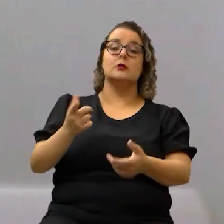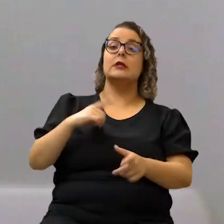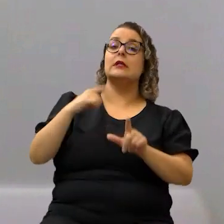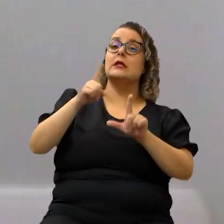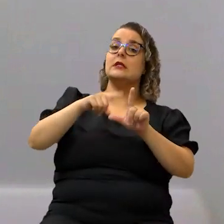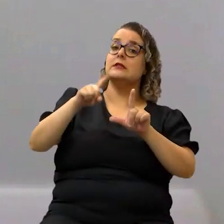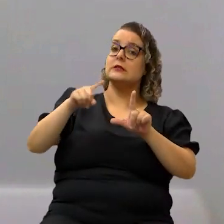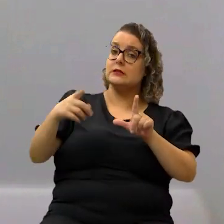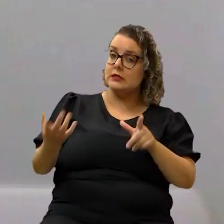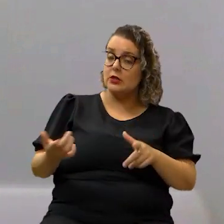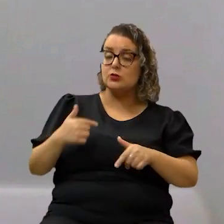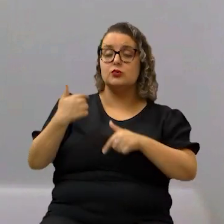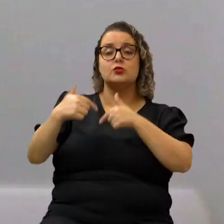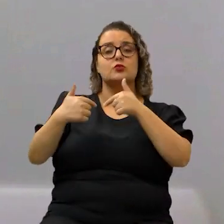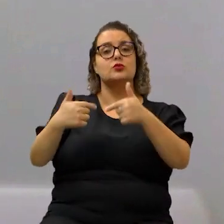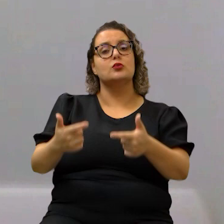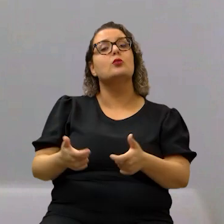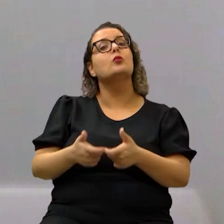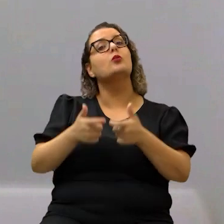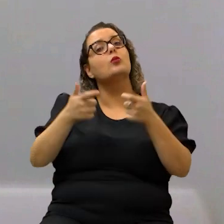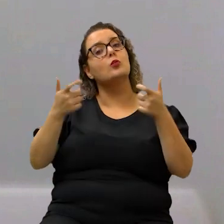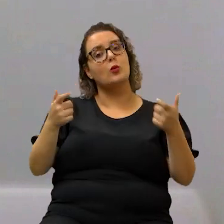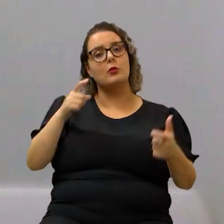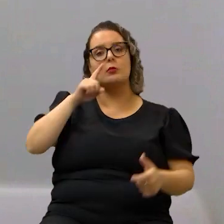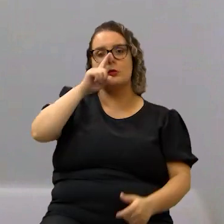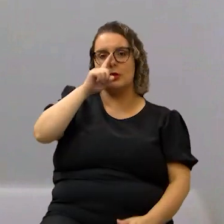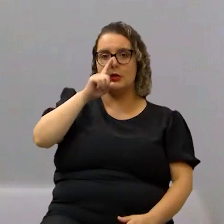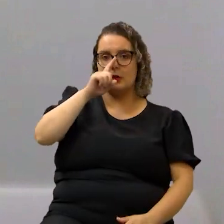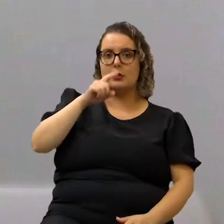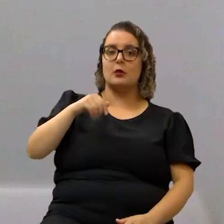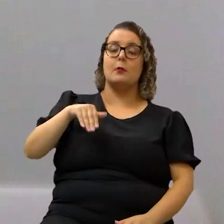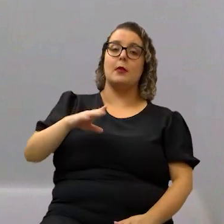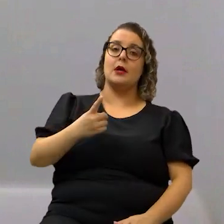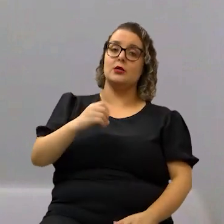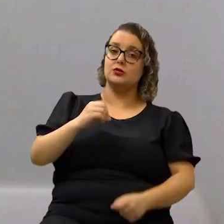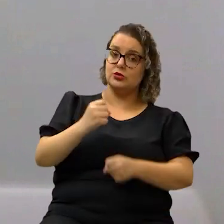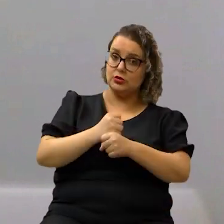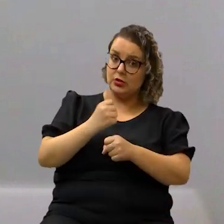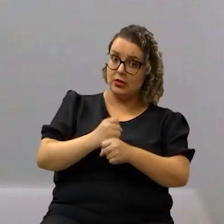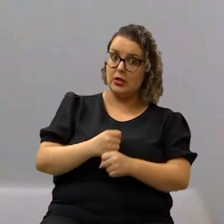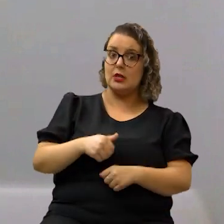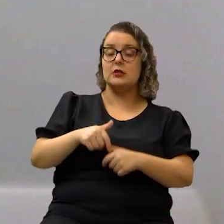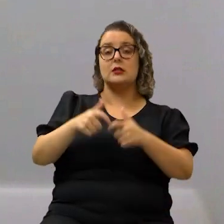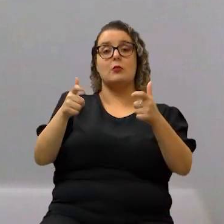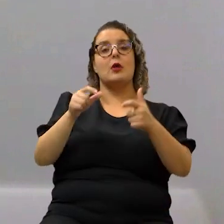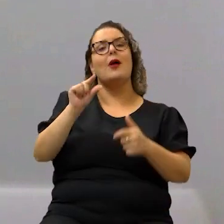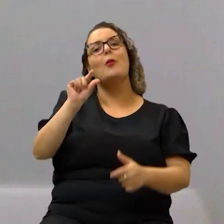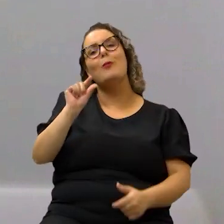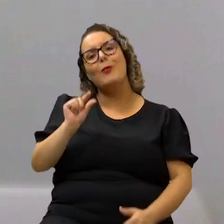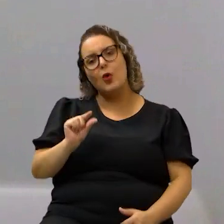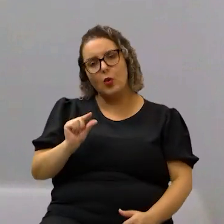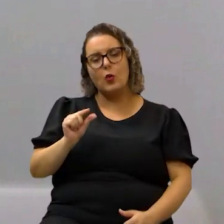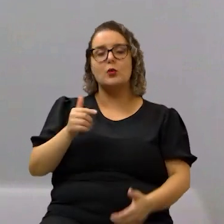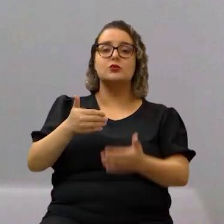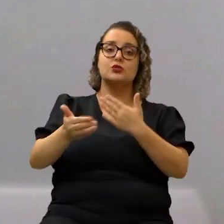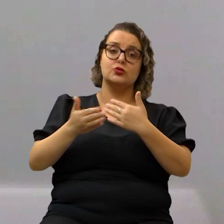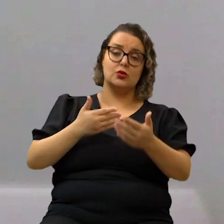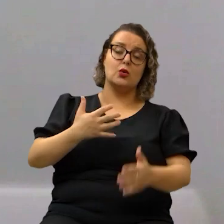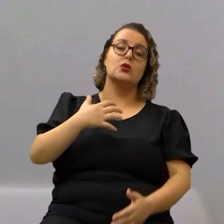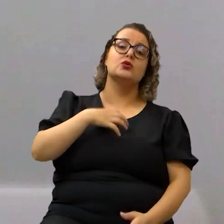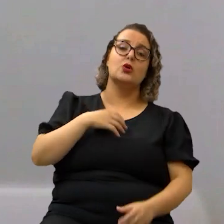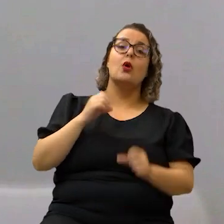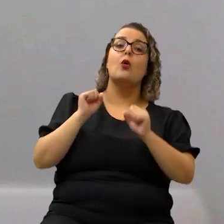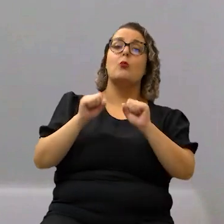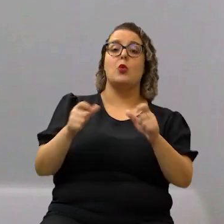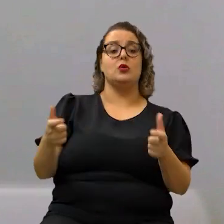assim, estatisticamente nos trabalhos, um aumento de risco para quem usa mais de 10 anos. Esse aumento é pequeno e, de qualquer forma,